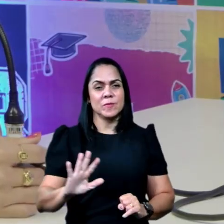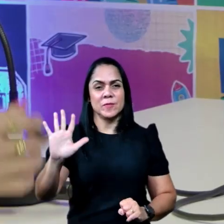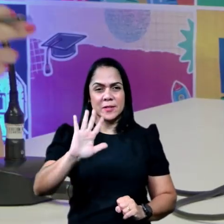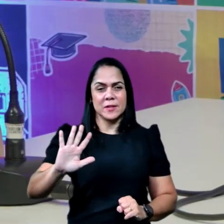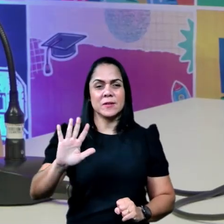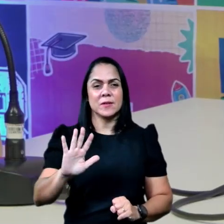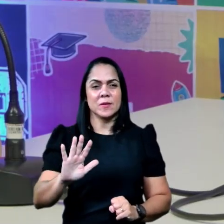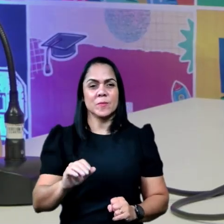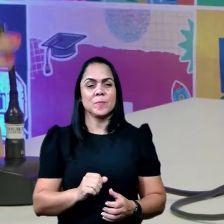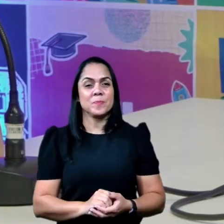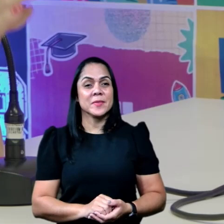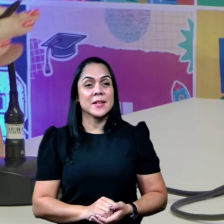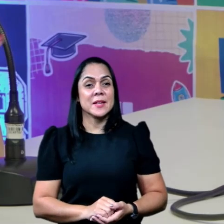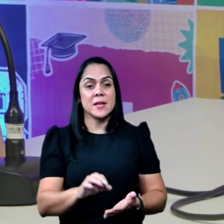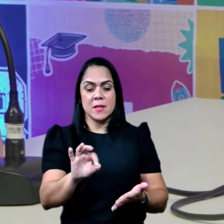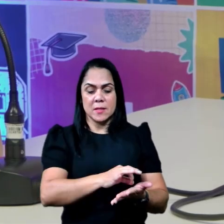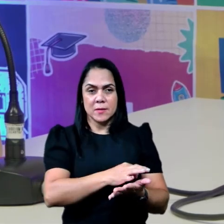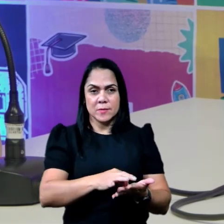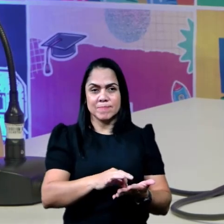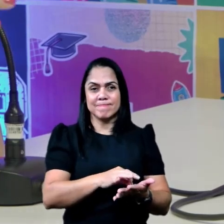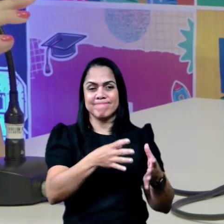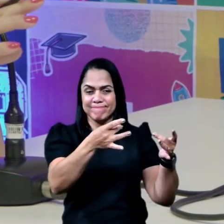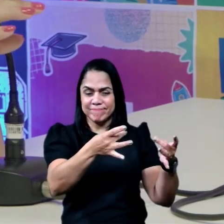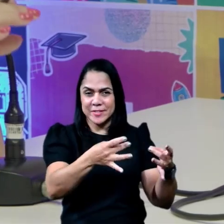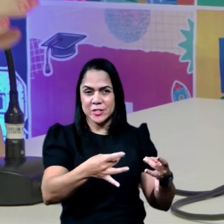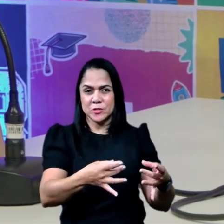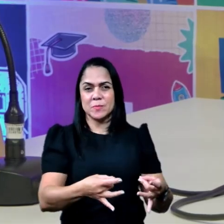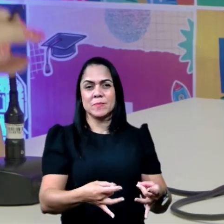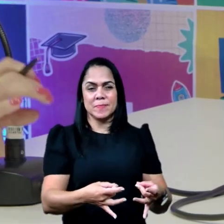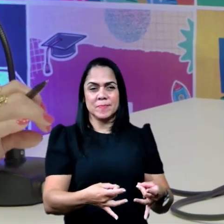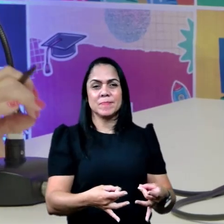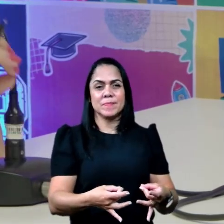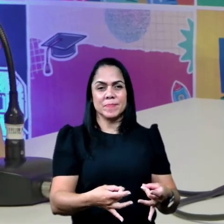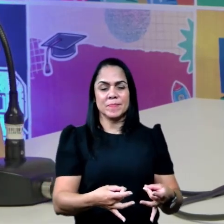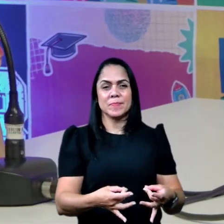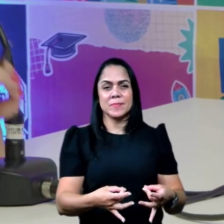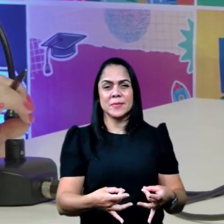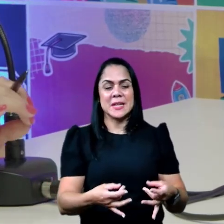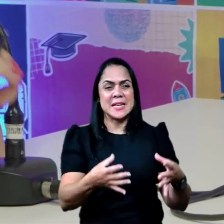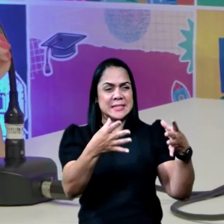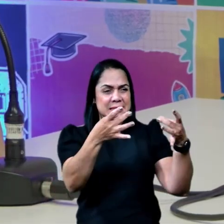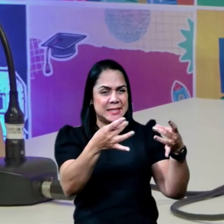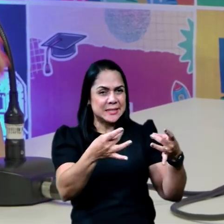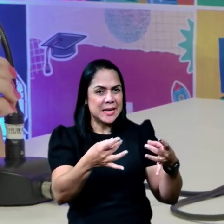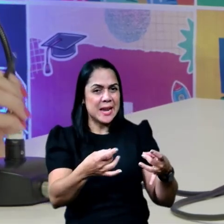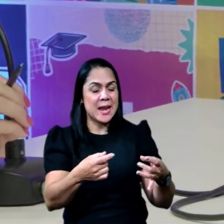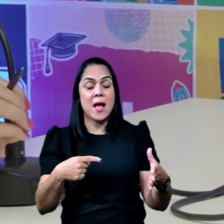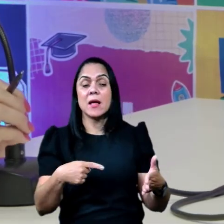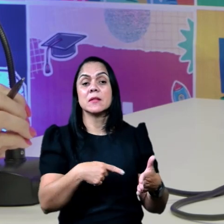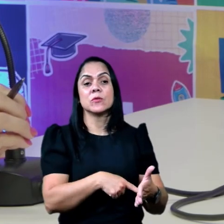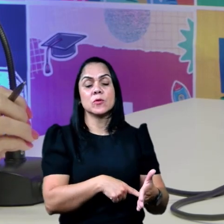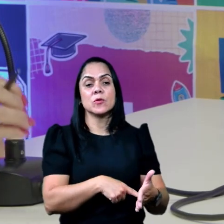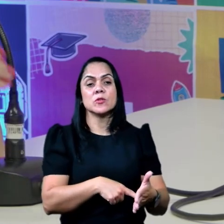da denúncia e aí descreve. E aí nessa descrição é fundamental, né, doutor, fazer uma boa denúncia. O que que é preciso ter